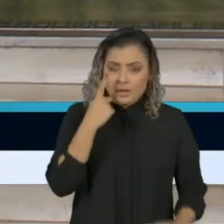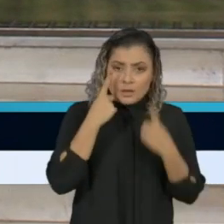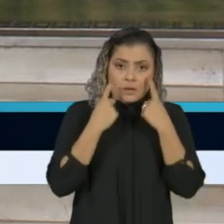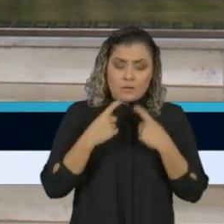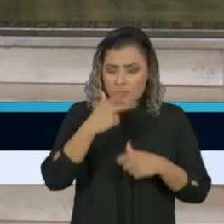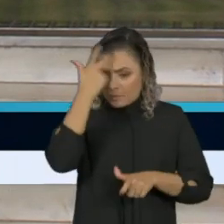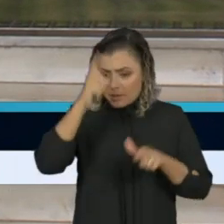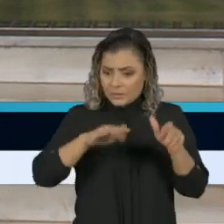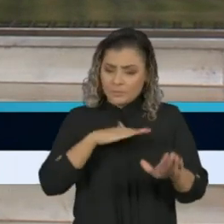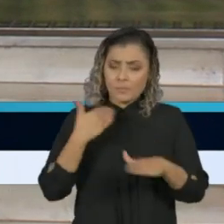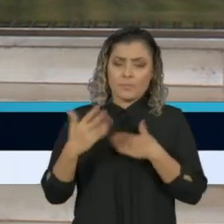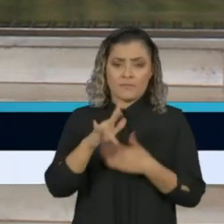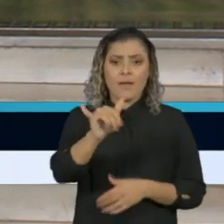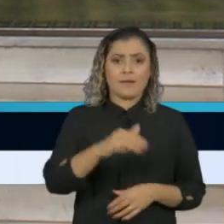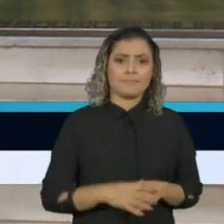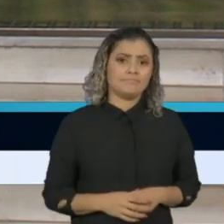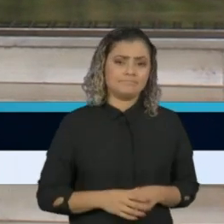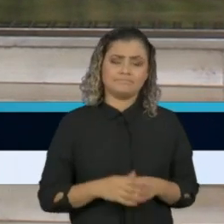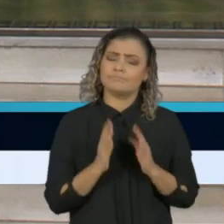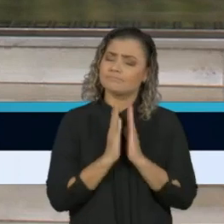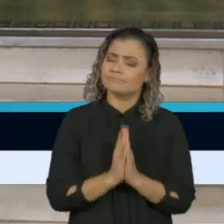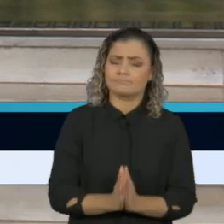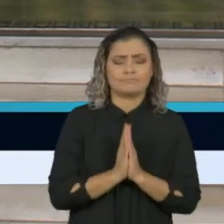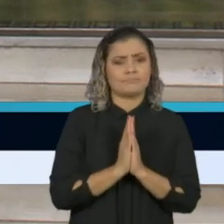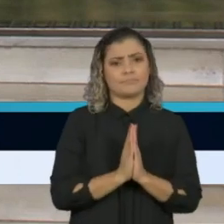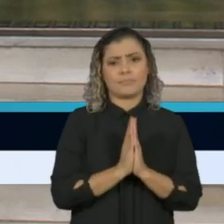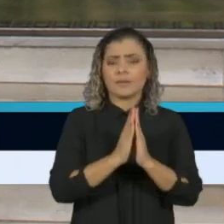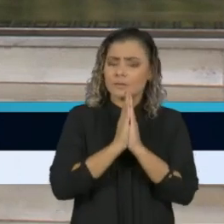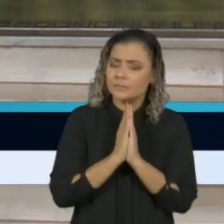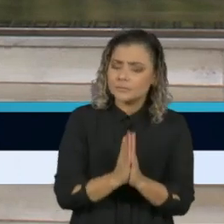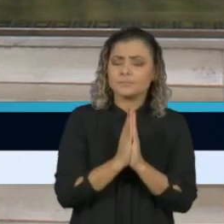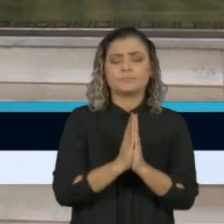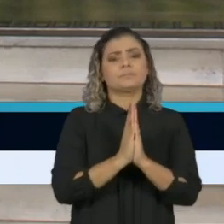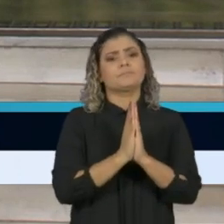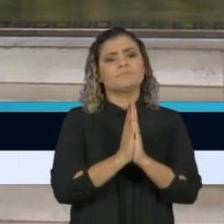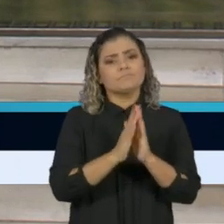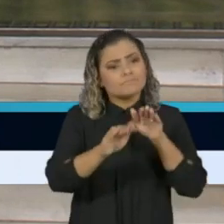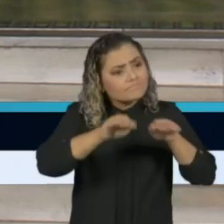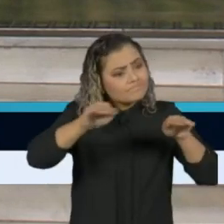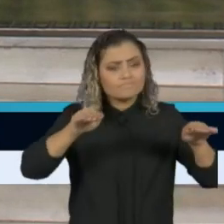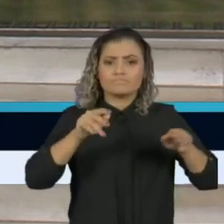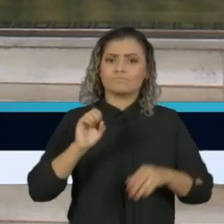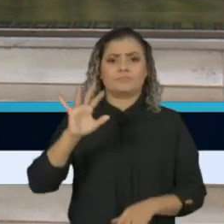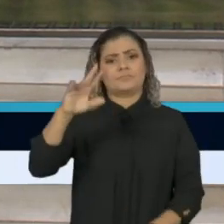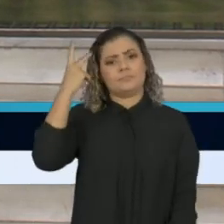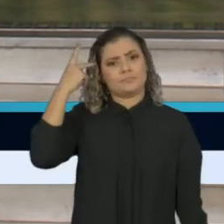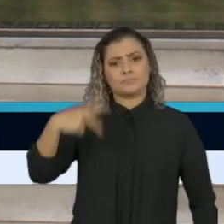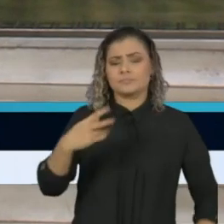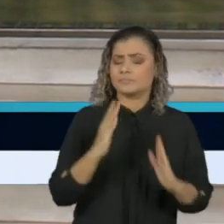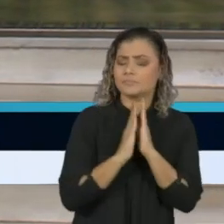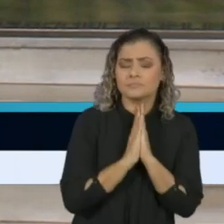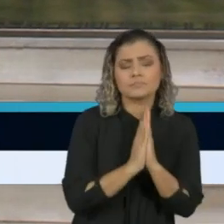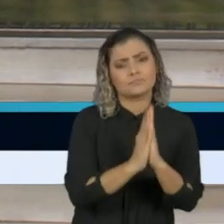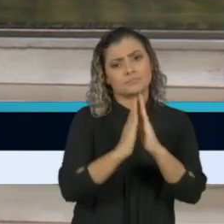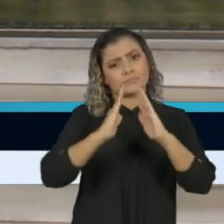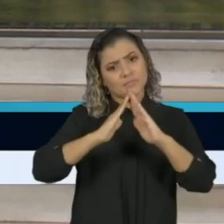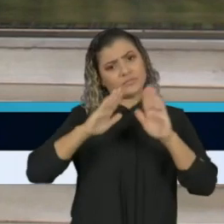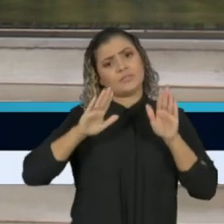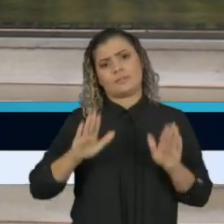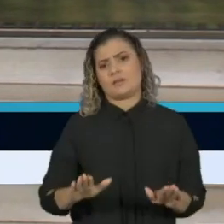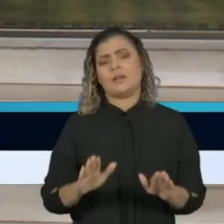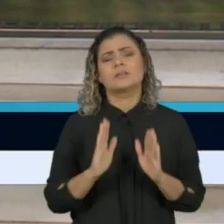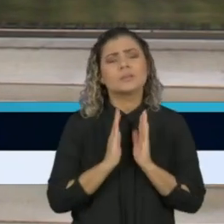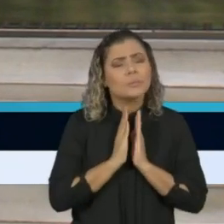que perderão a sua vida. Então, faço aqui, mais uma vez, um apelo à população do estado de São Paulo.